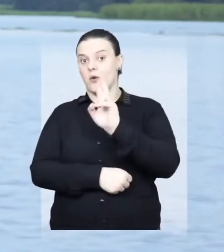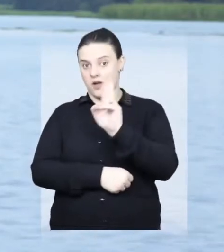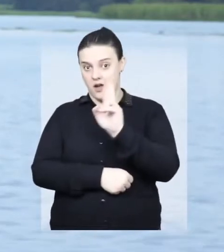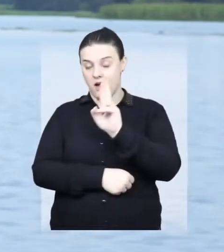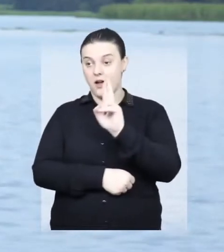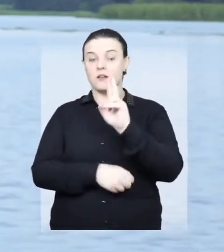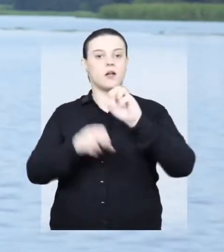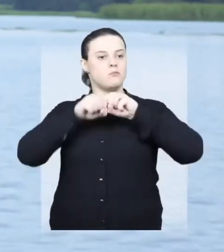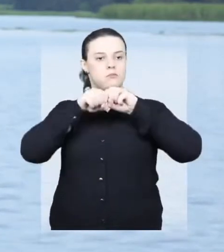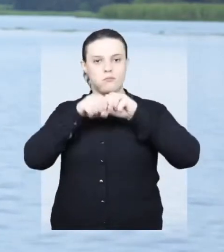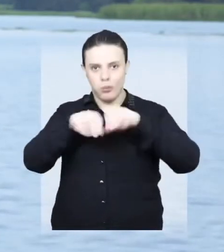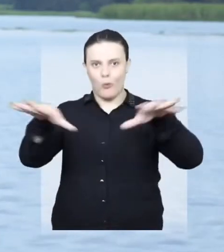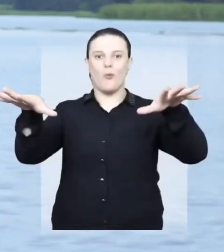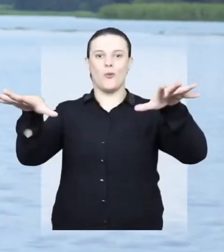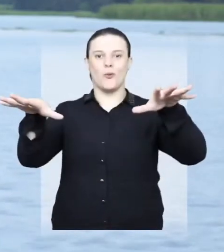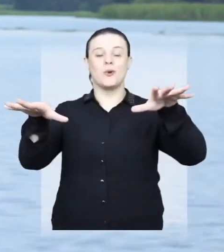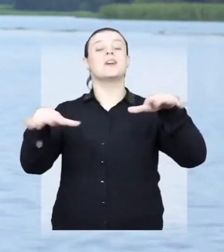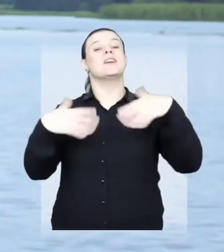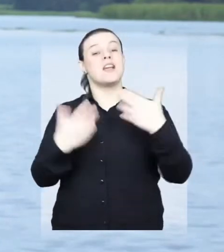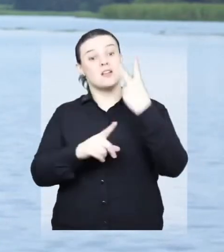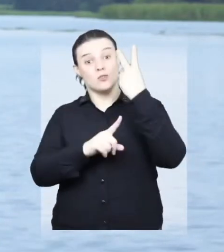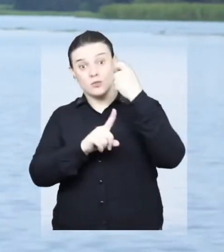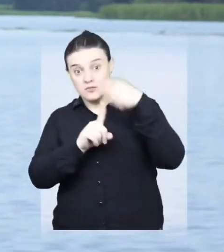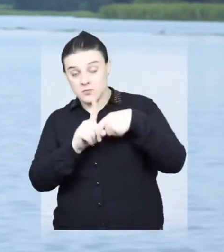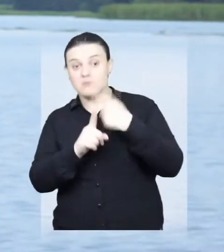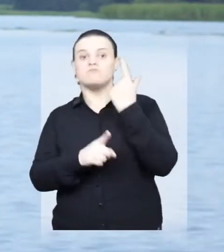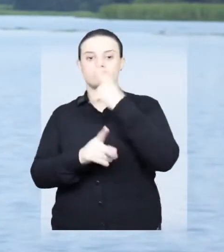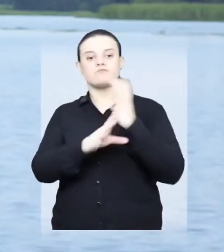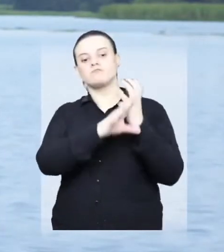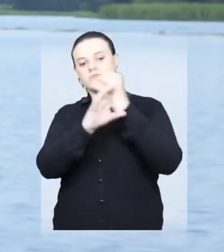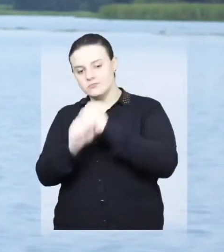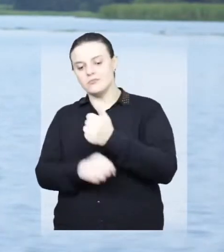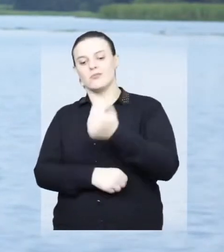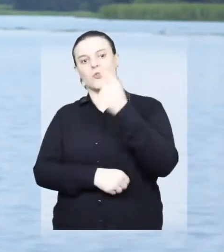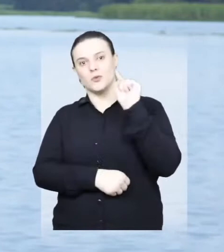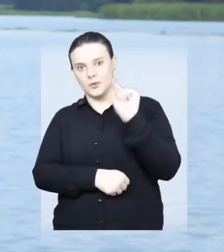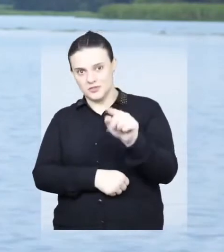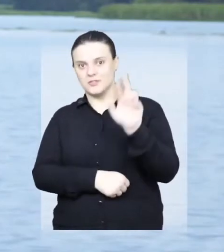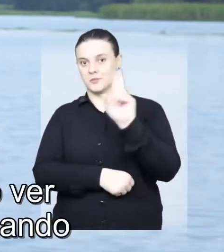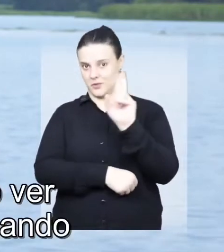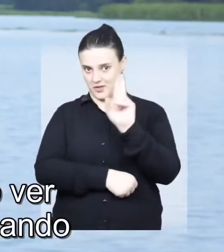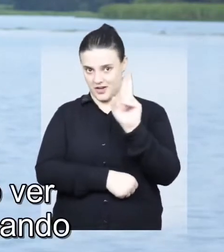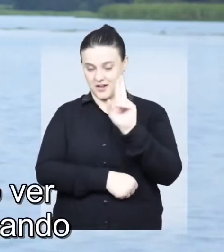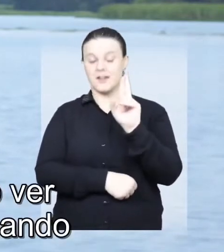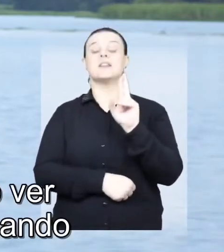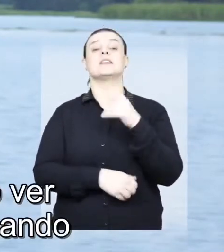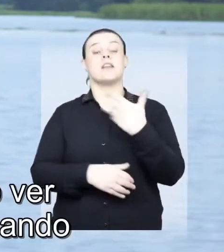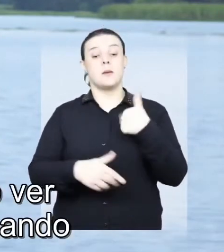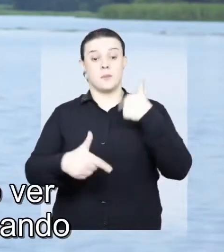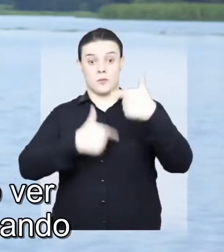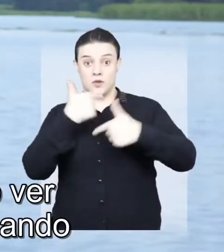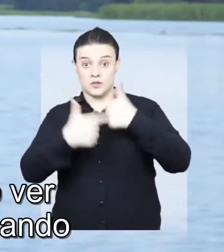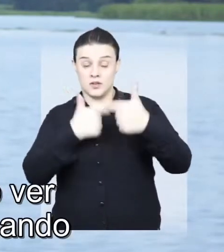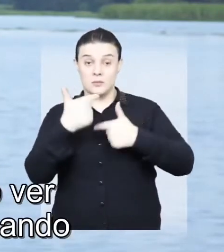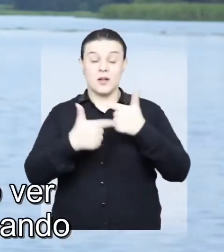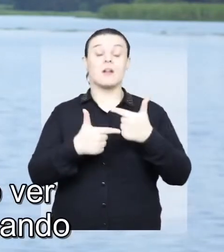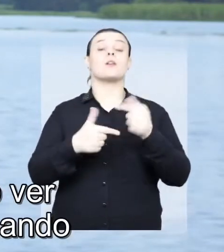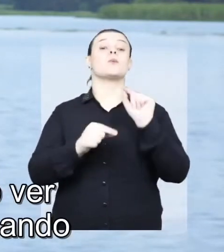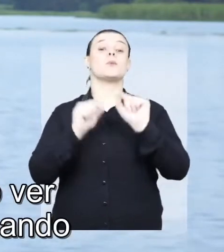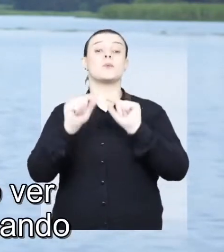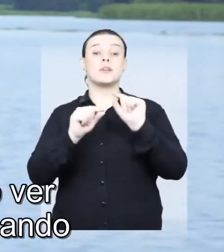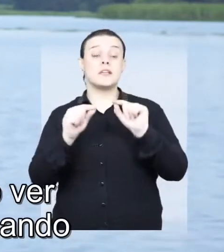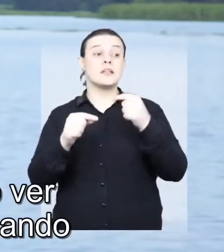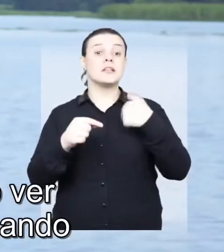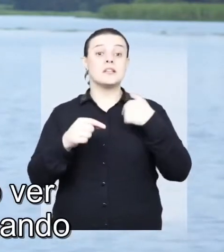viralizou. E nessa, em 2 meses, arrecadamos R$12 mil, né? E nisso, o meu trabalho estava